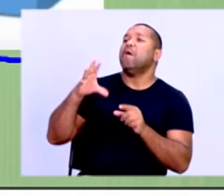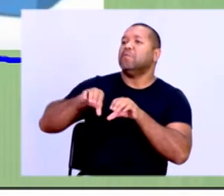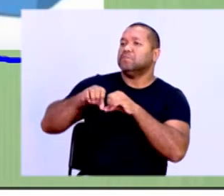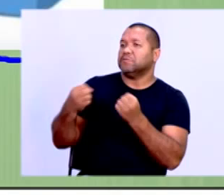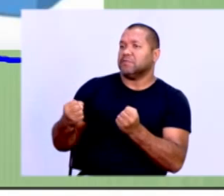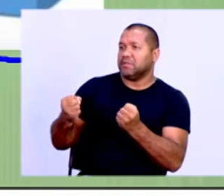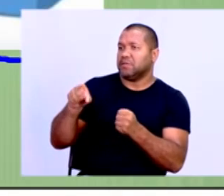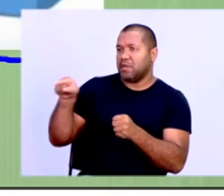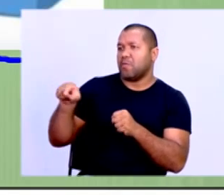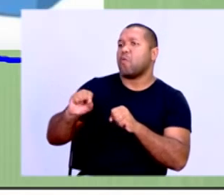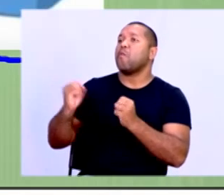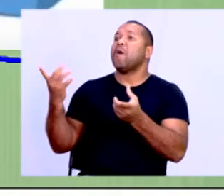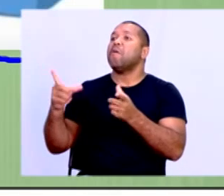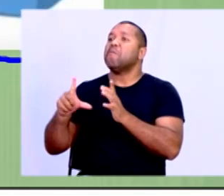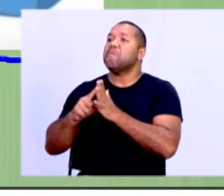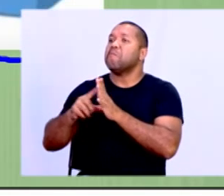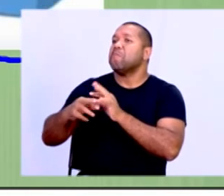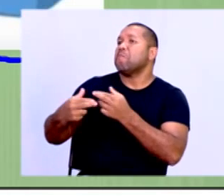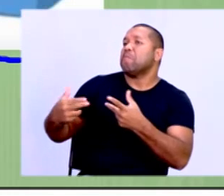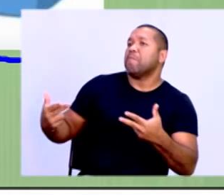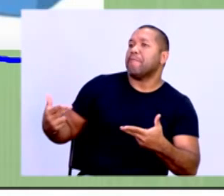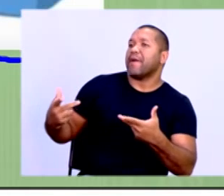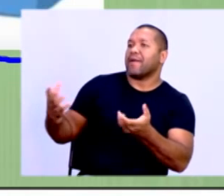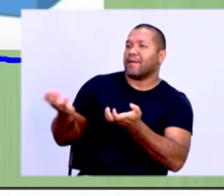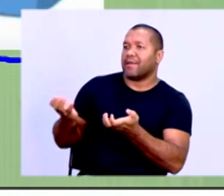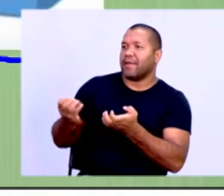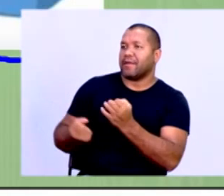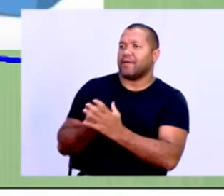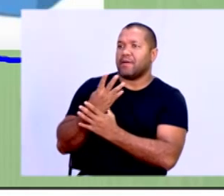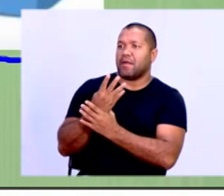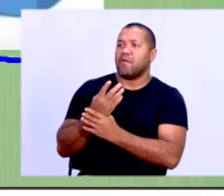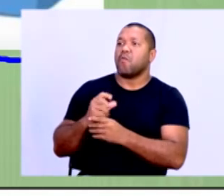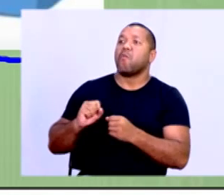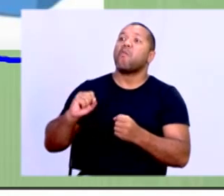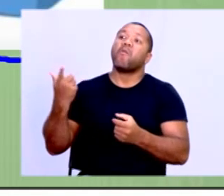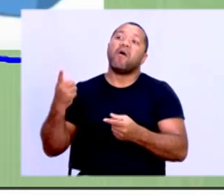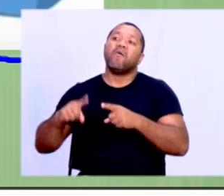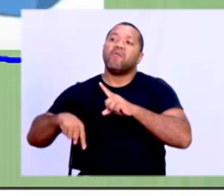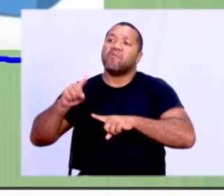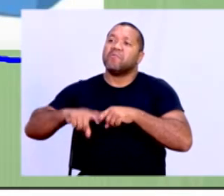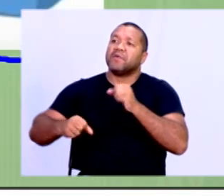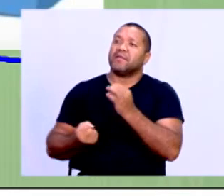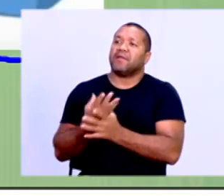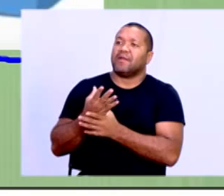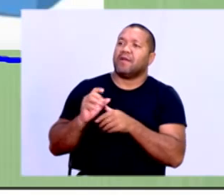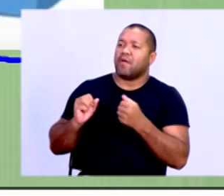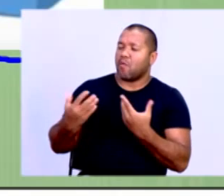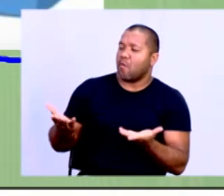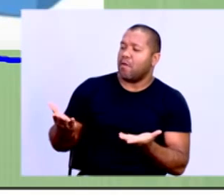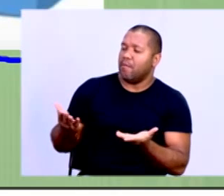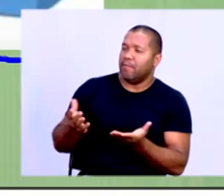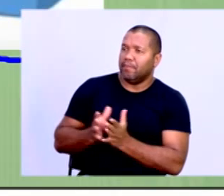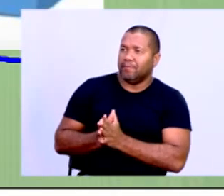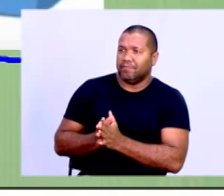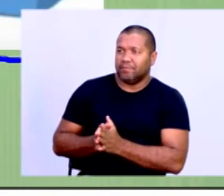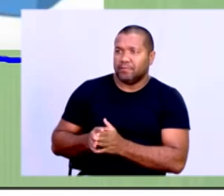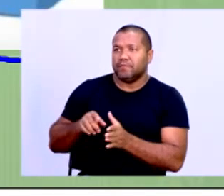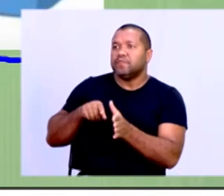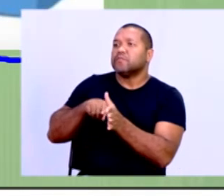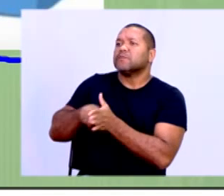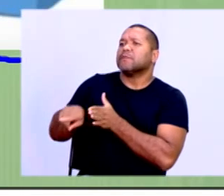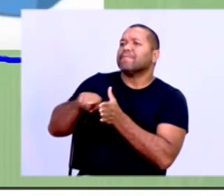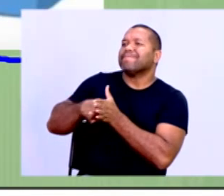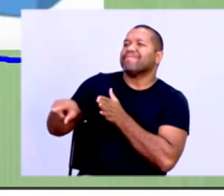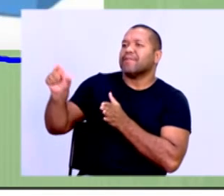qual é o mercado que o cliente quer implantar, ou o produto que vai ser criado, dependendo do que